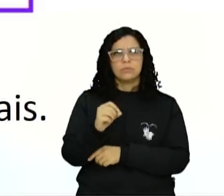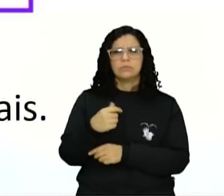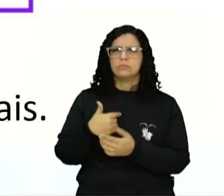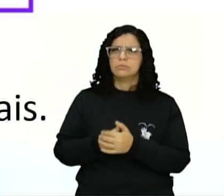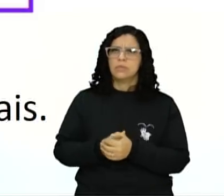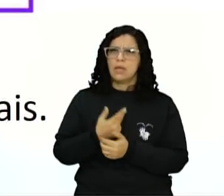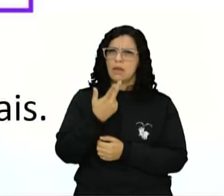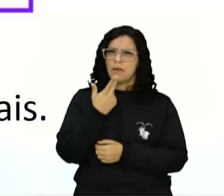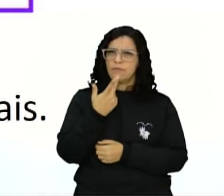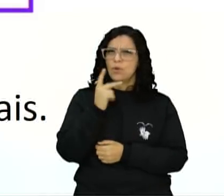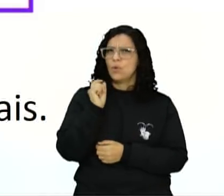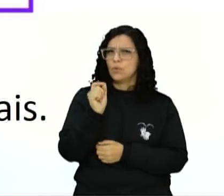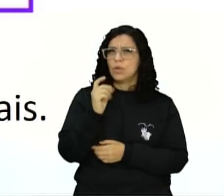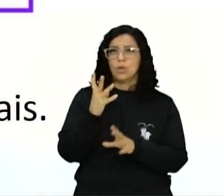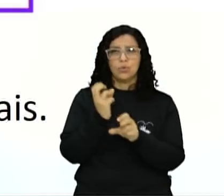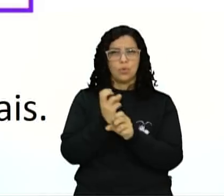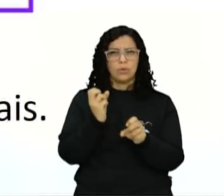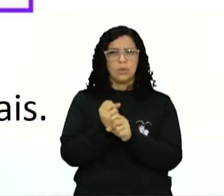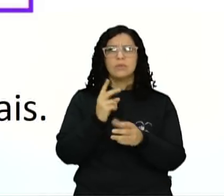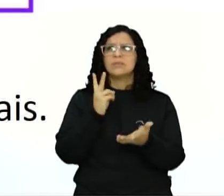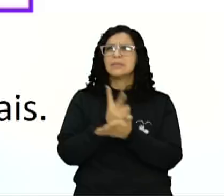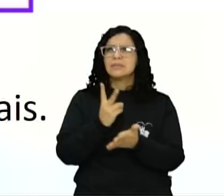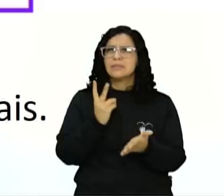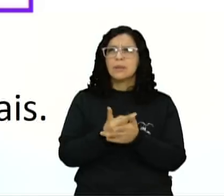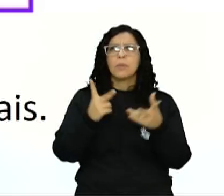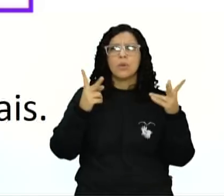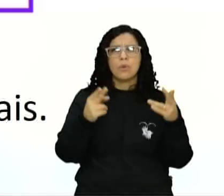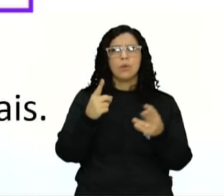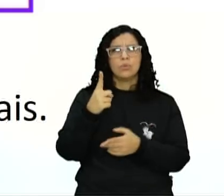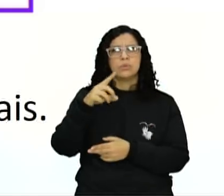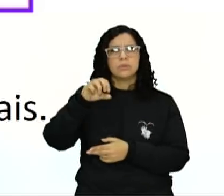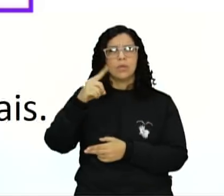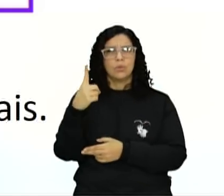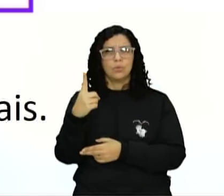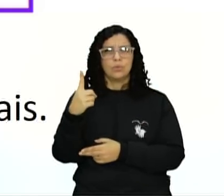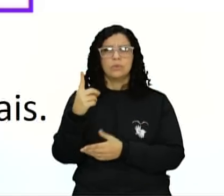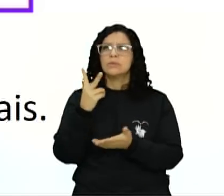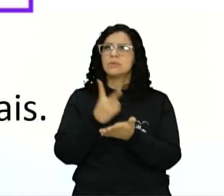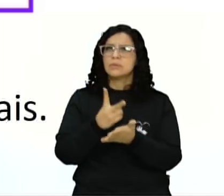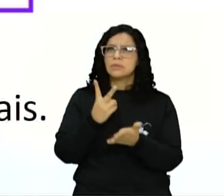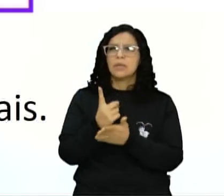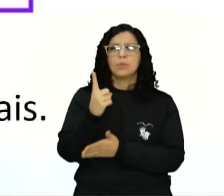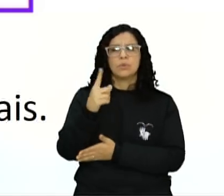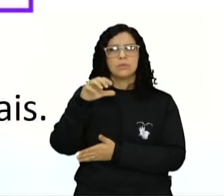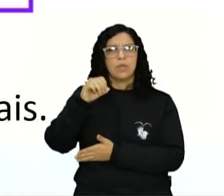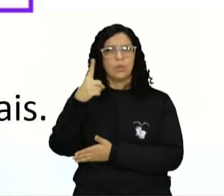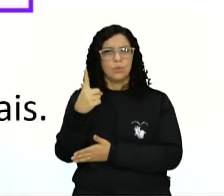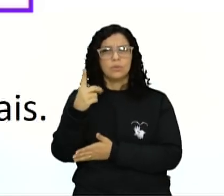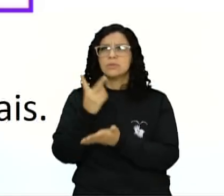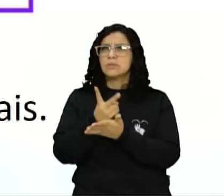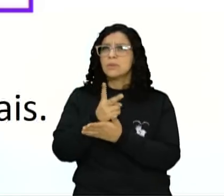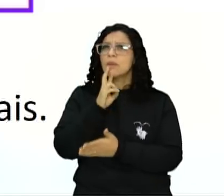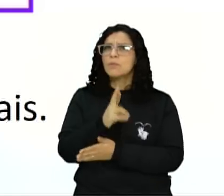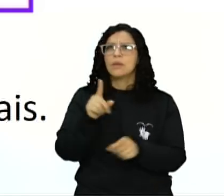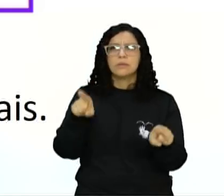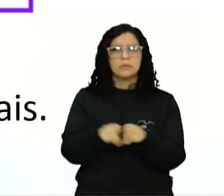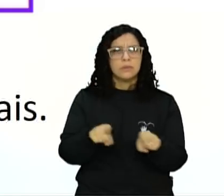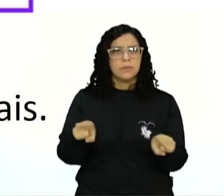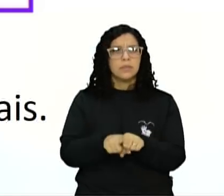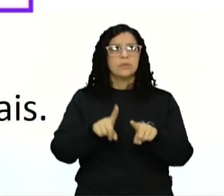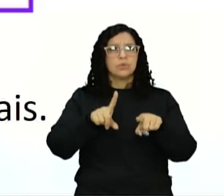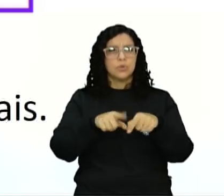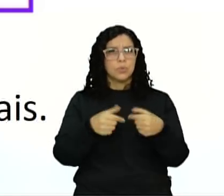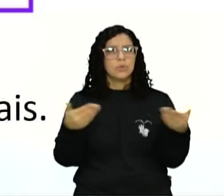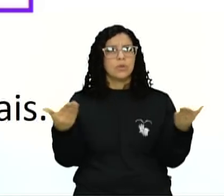101. Ele percebeu que todas as somas dariam iguais. Sempre ia dar o mesmo resultado. E